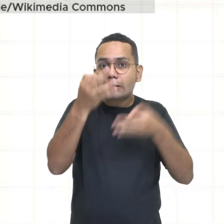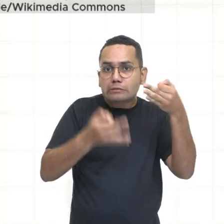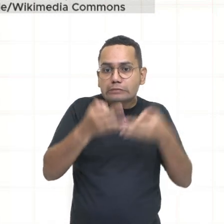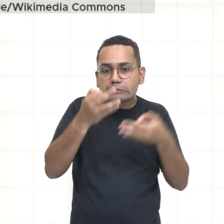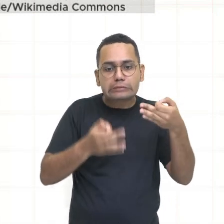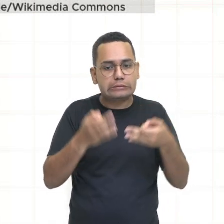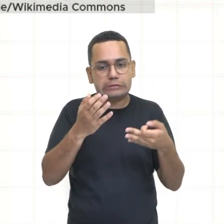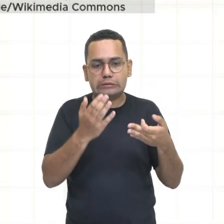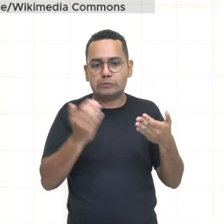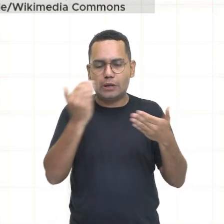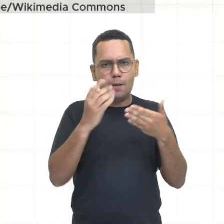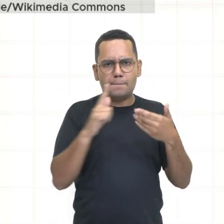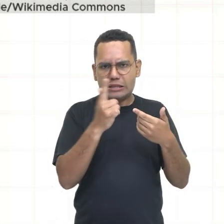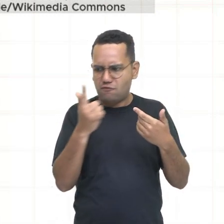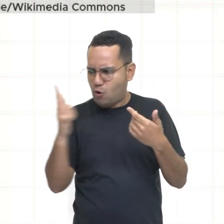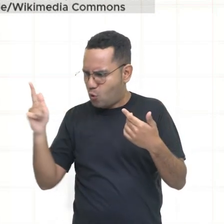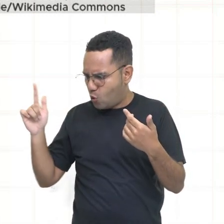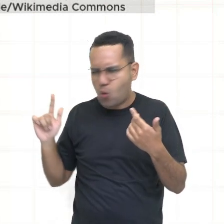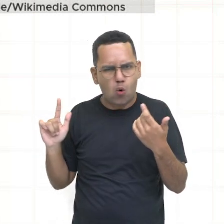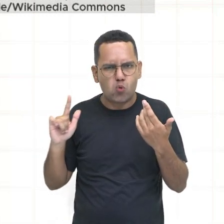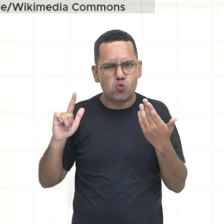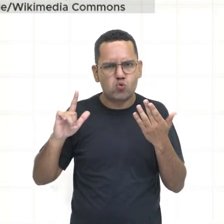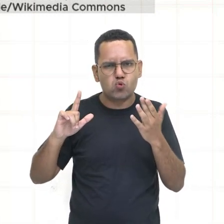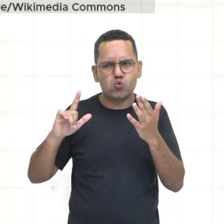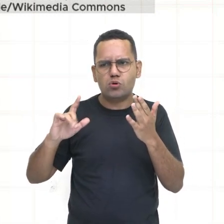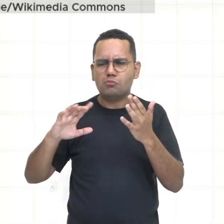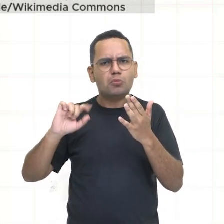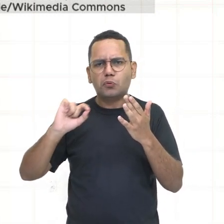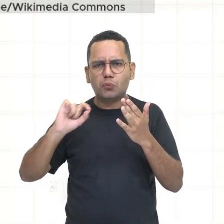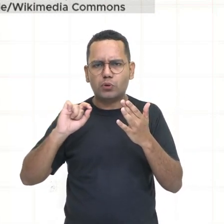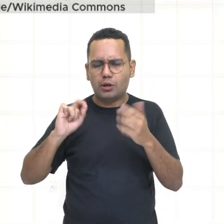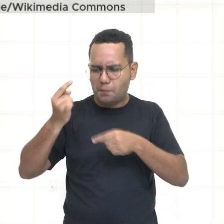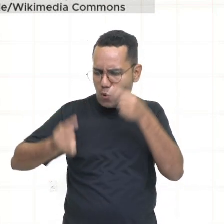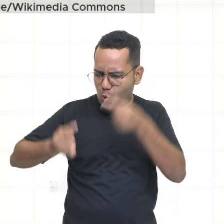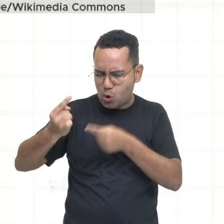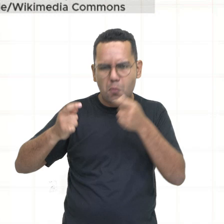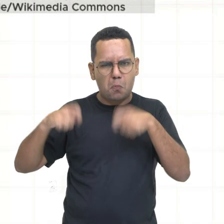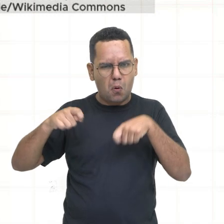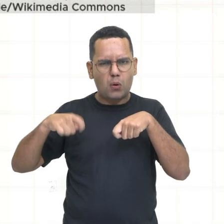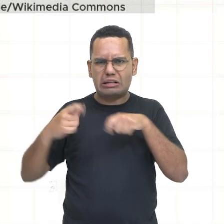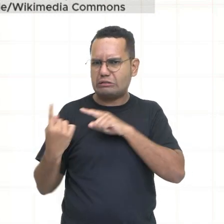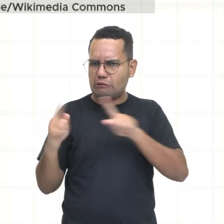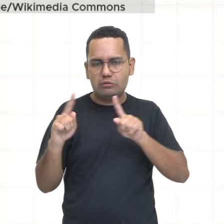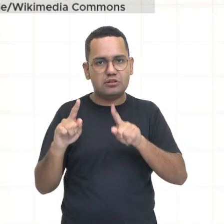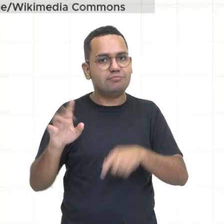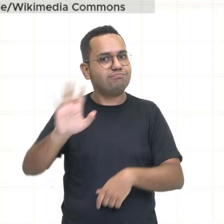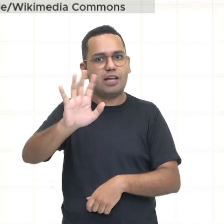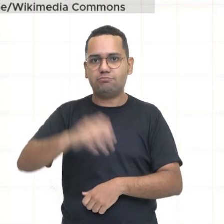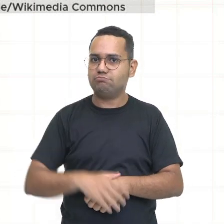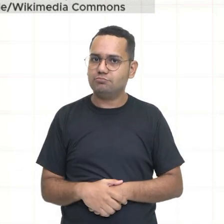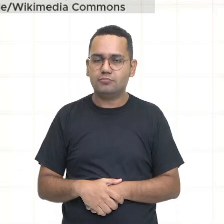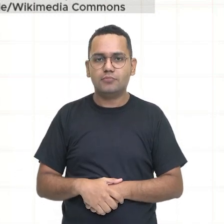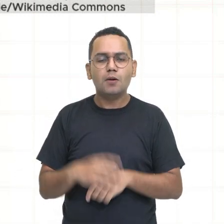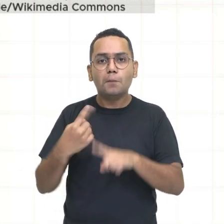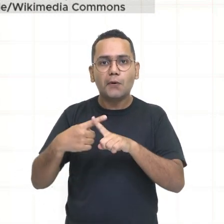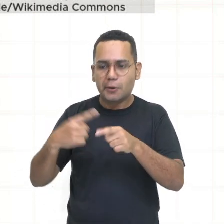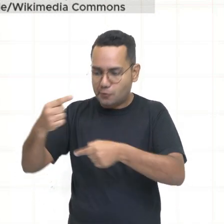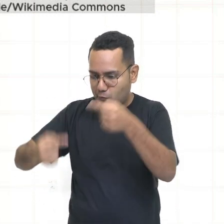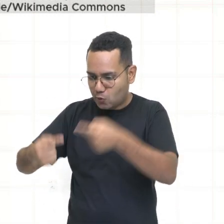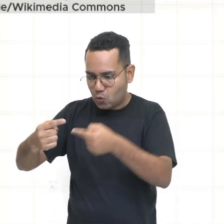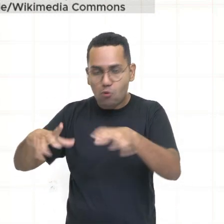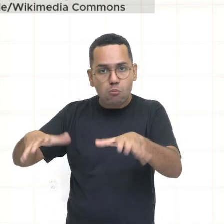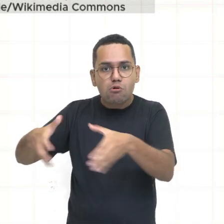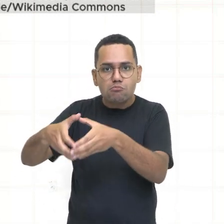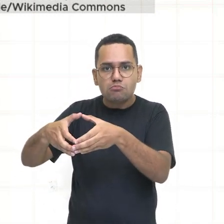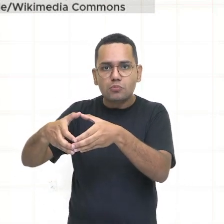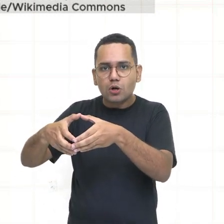parlamentar que pudesse aí paralisar o poder do Hitler. Então, ele vai acabar tirando esse parlamento e